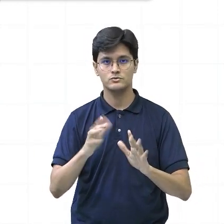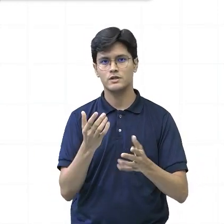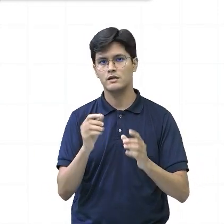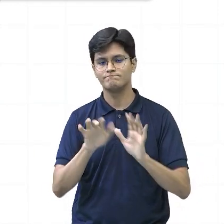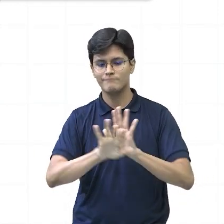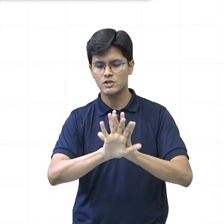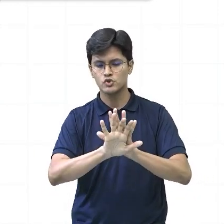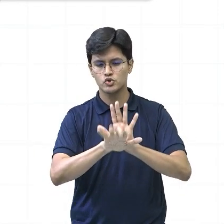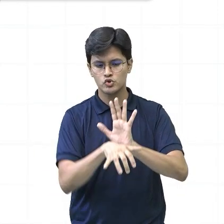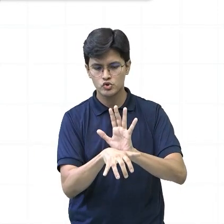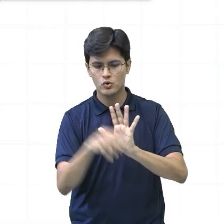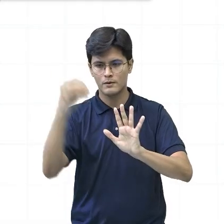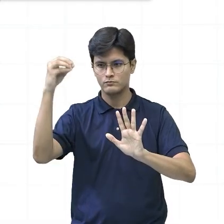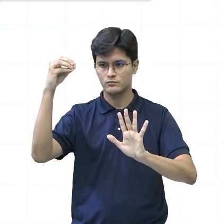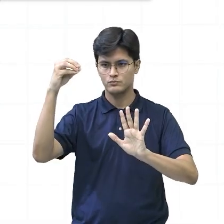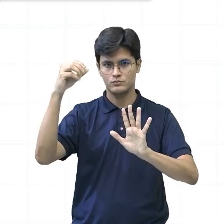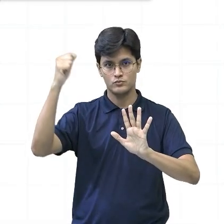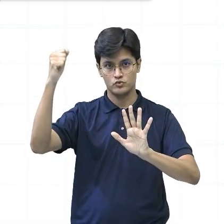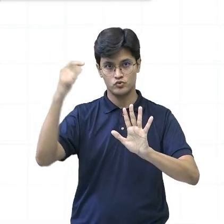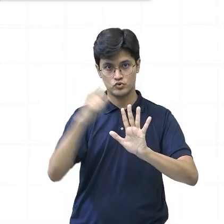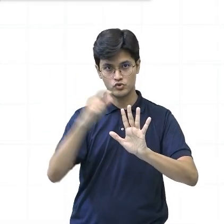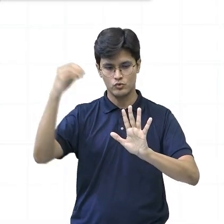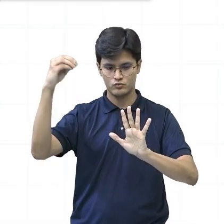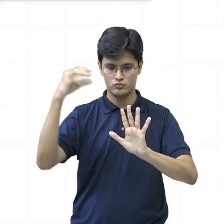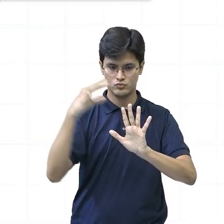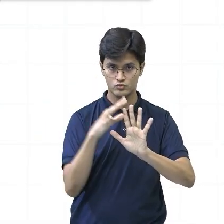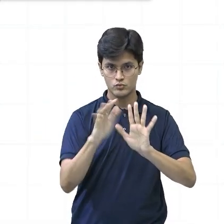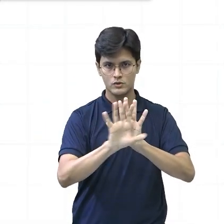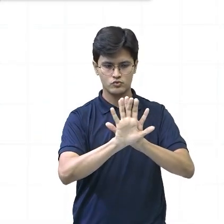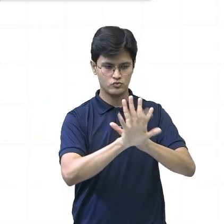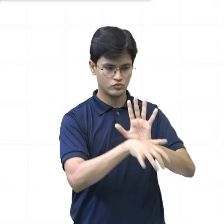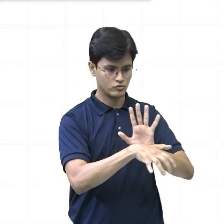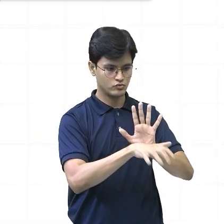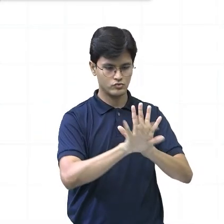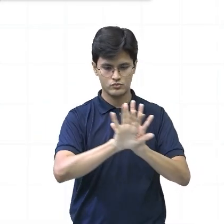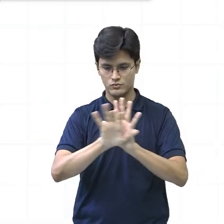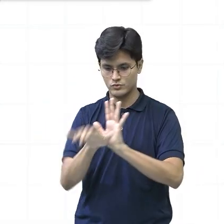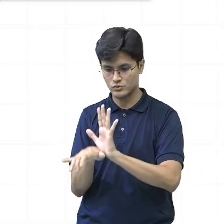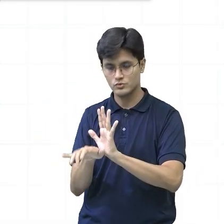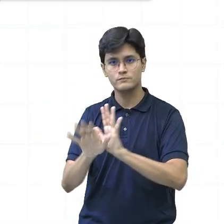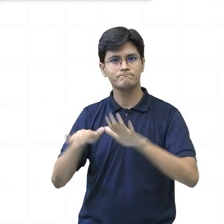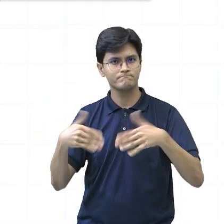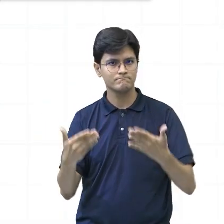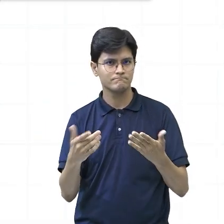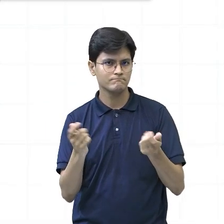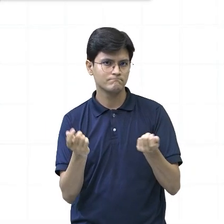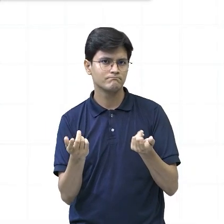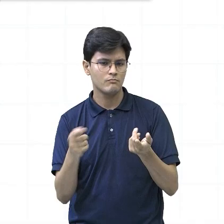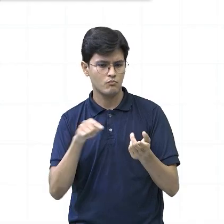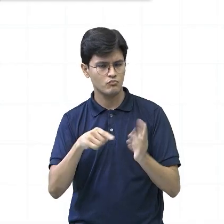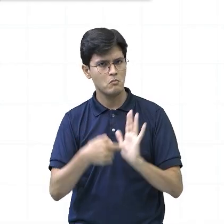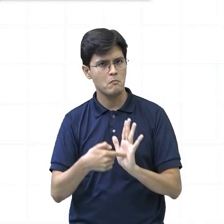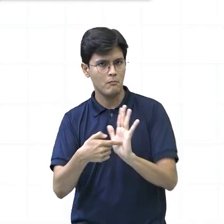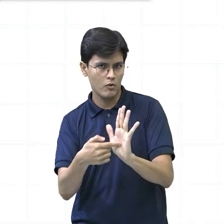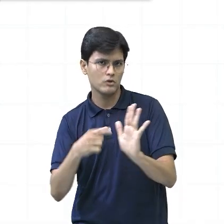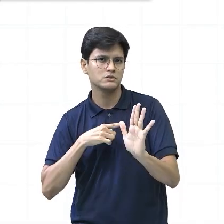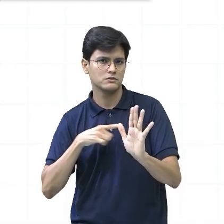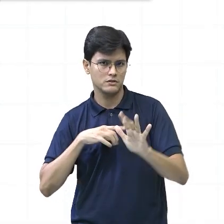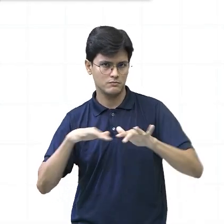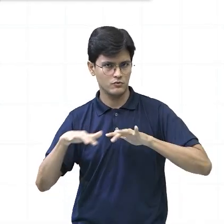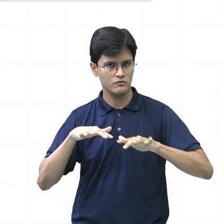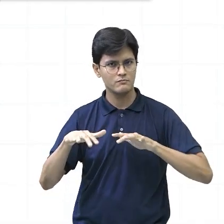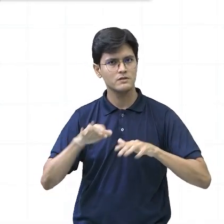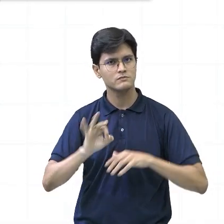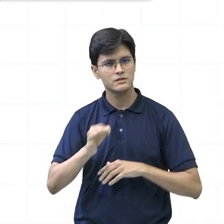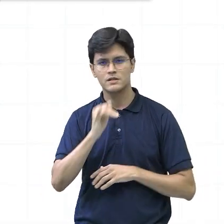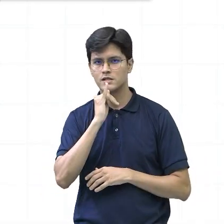dia são evidências desses movimentos. Então você está vendo aí na imagem, ó, quem aí nunca, né, de repente passou um dia